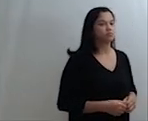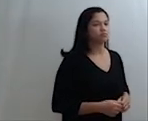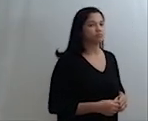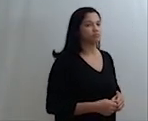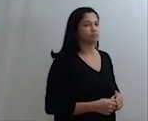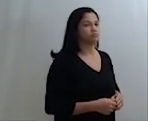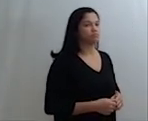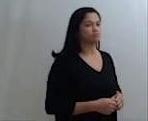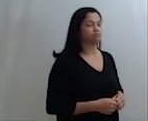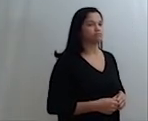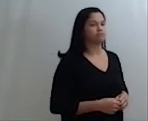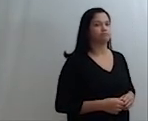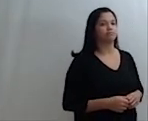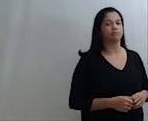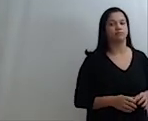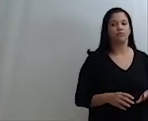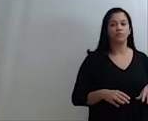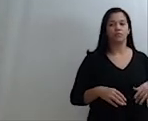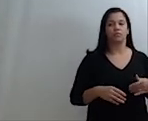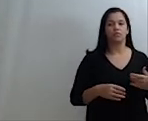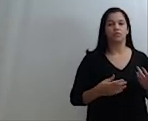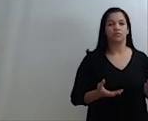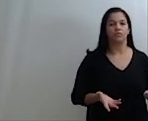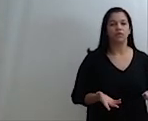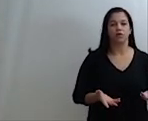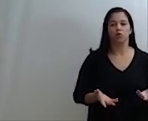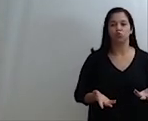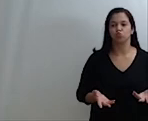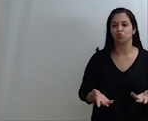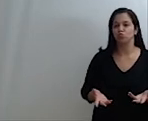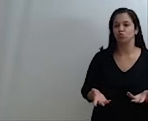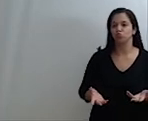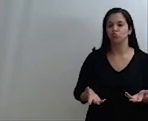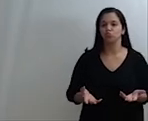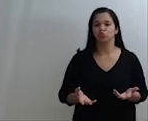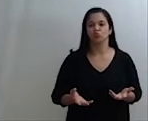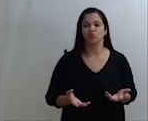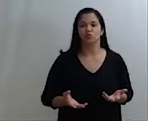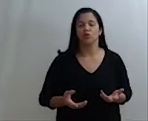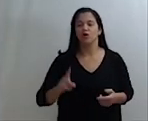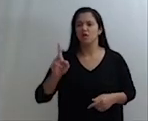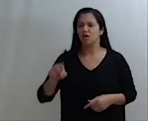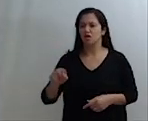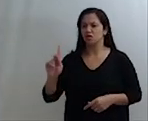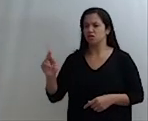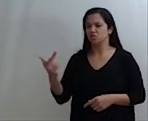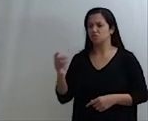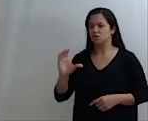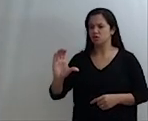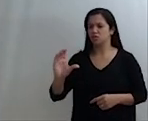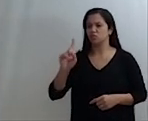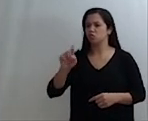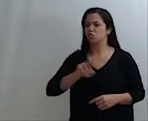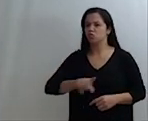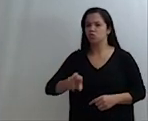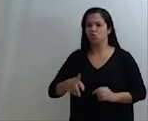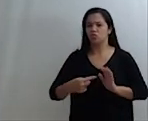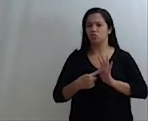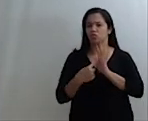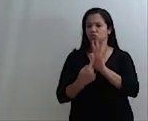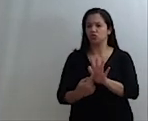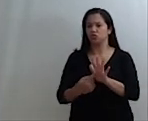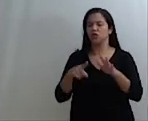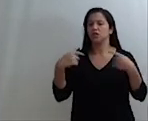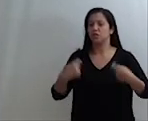Então o que se sustenta nesse abes Corpus é que não foi demonstrada a efetiva